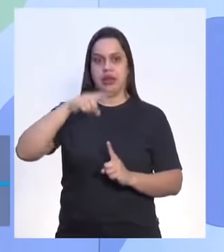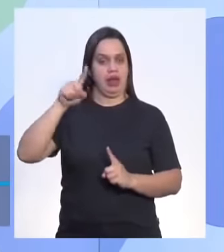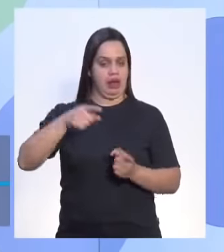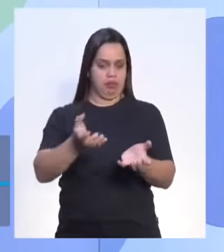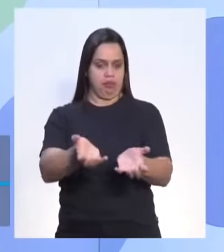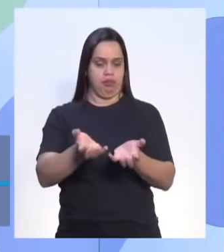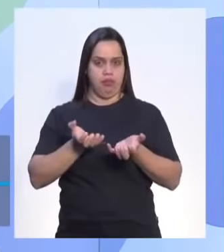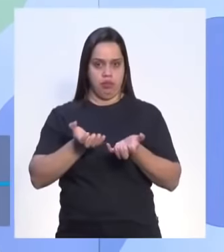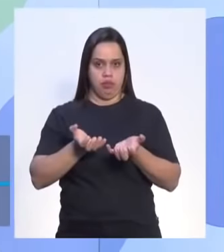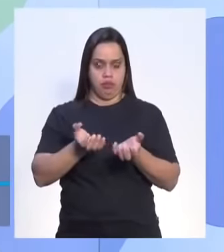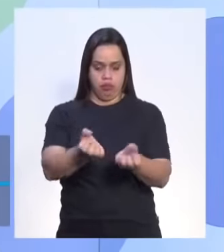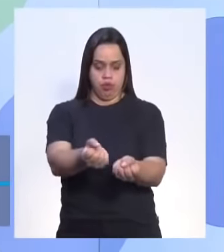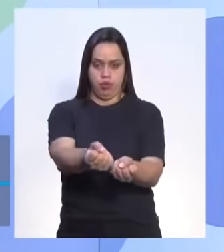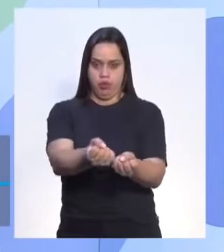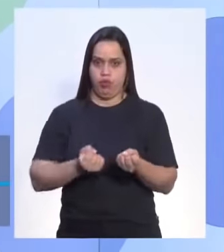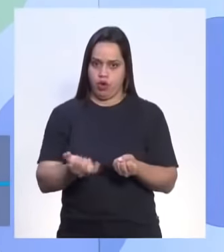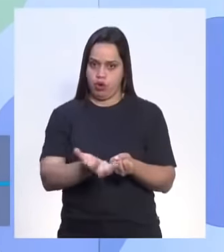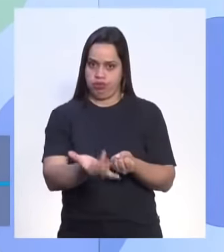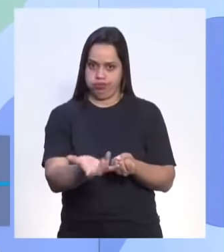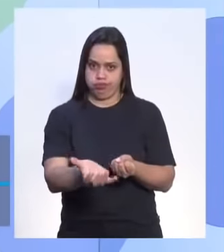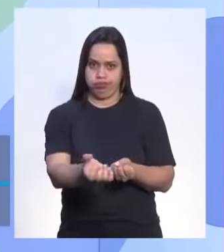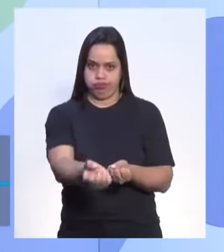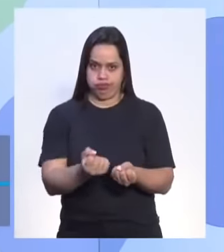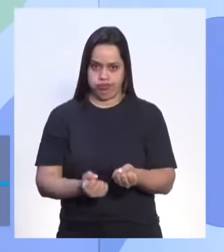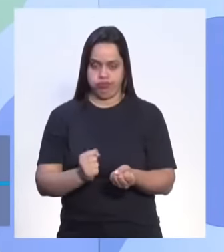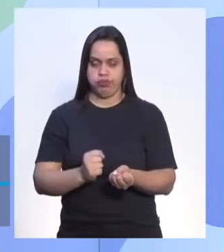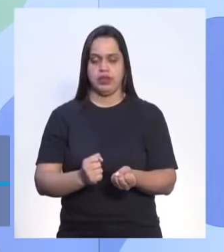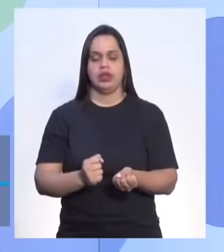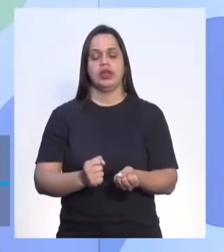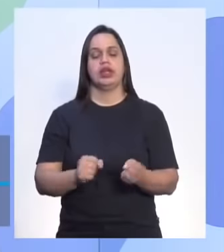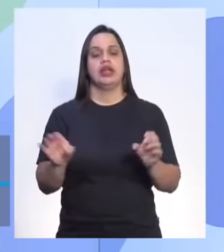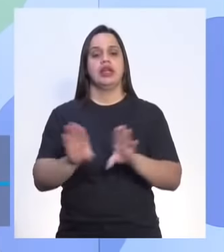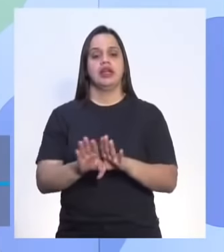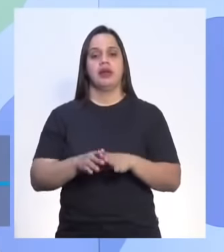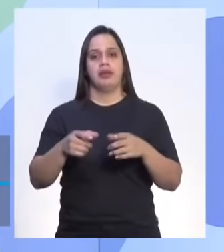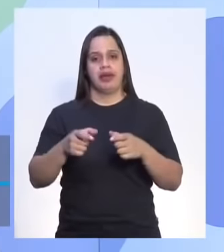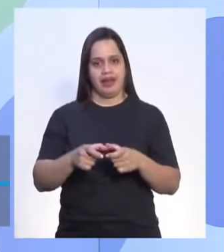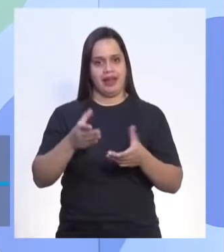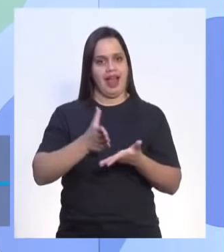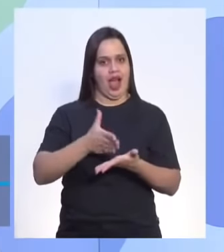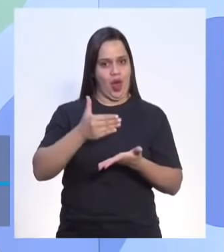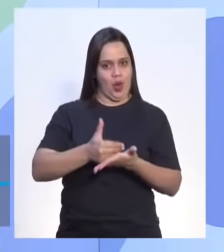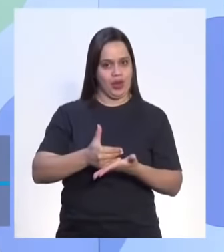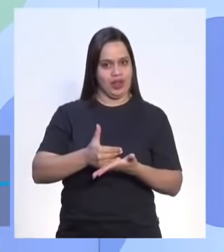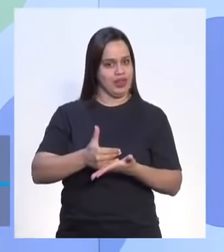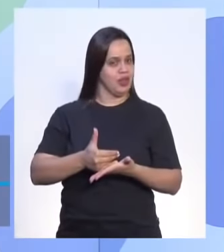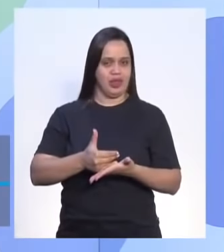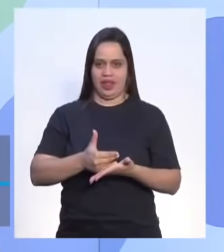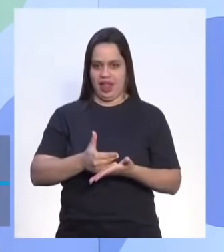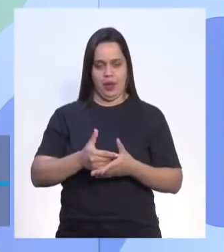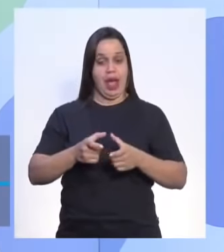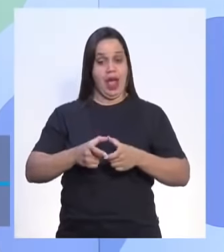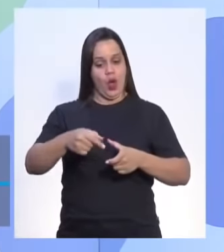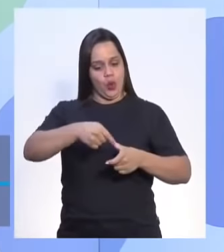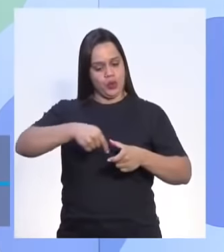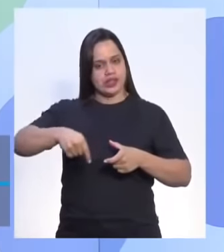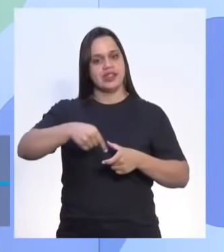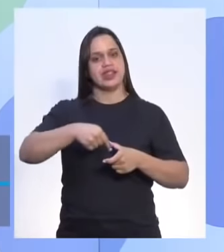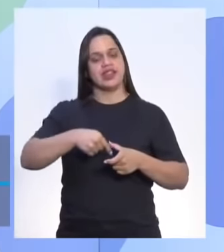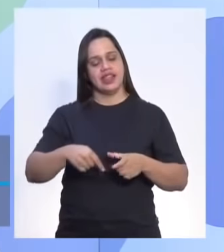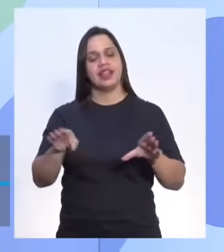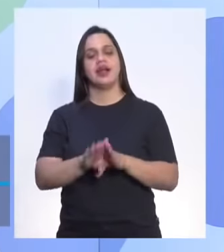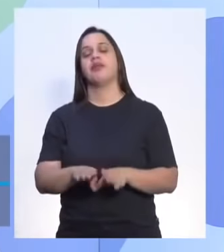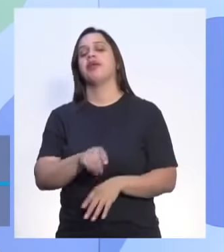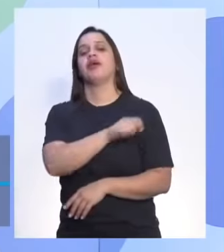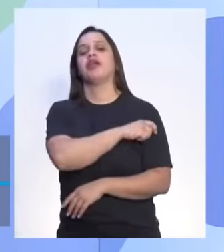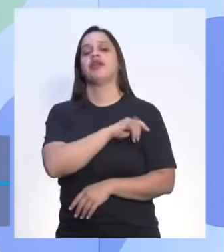Sim. E por pedaço, que seria, no caso, a rosquinha. Sim. Tá? Encontrei do Isaac, né, a